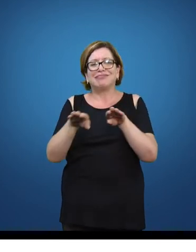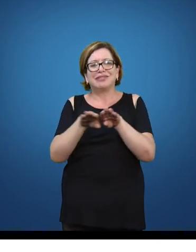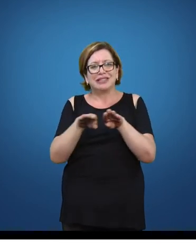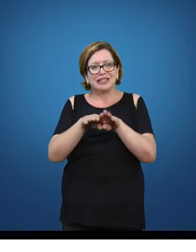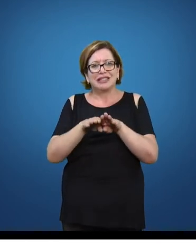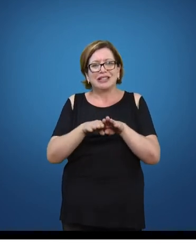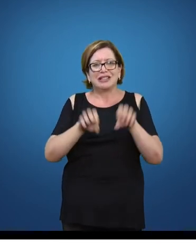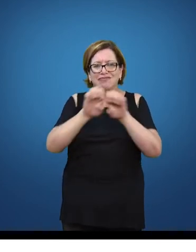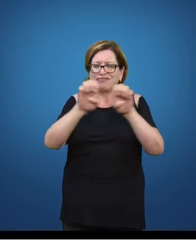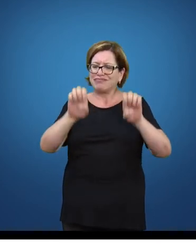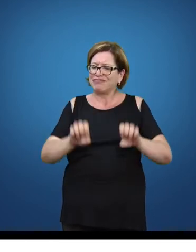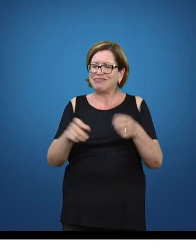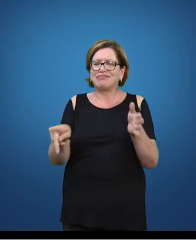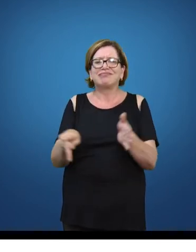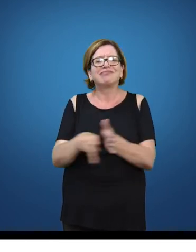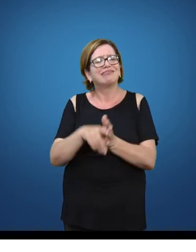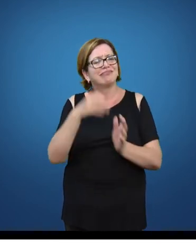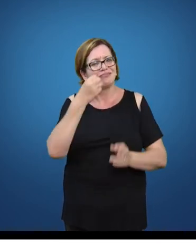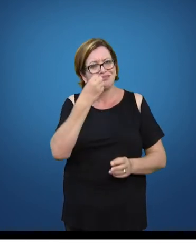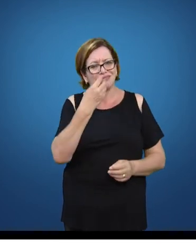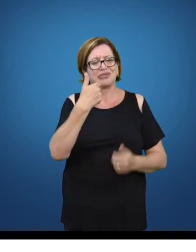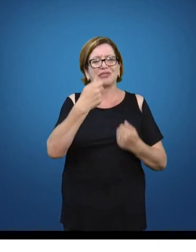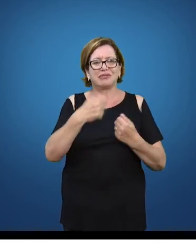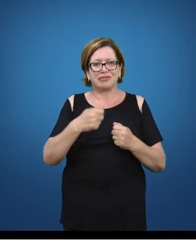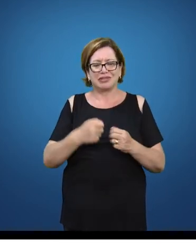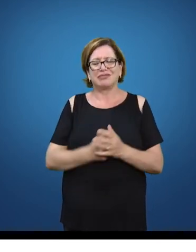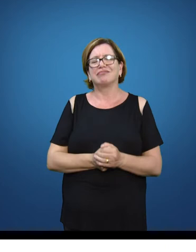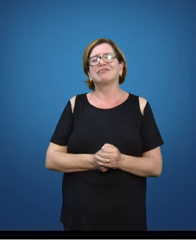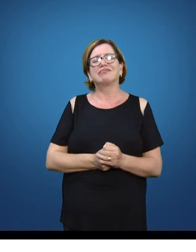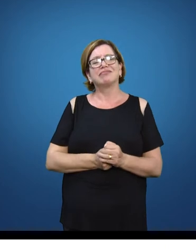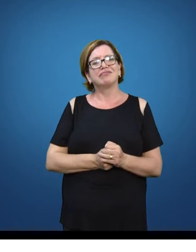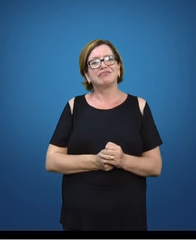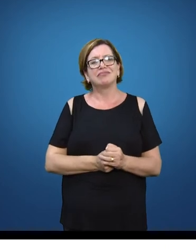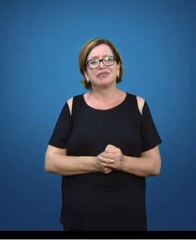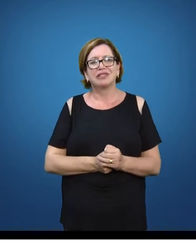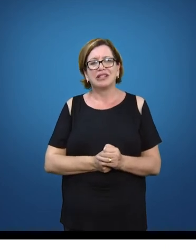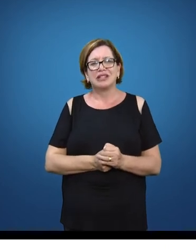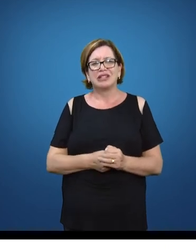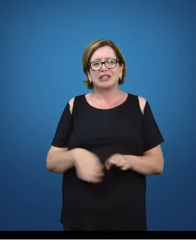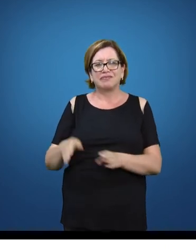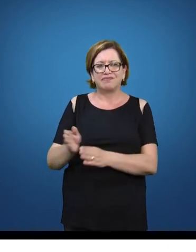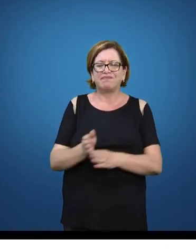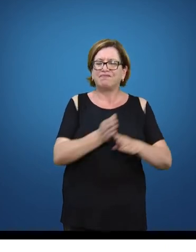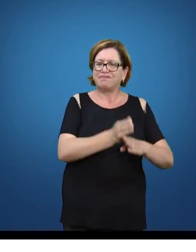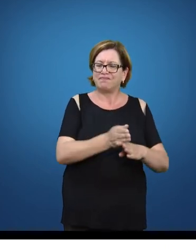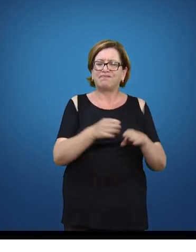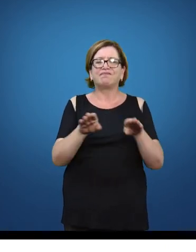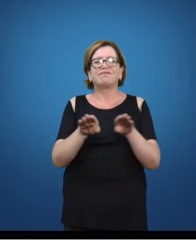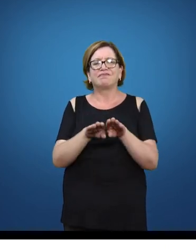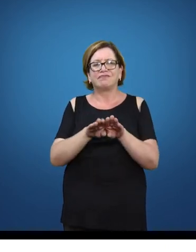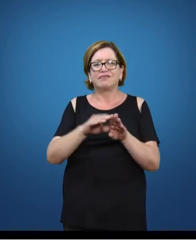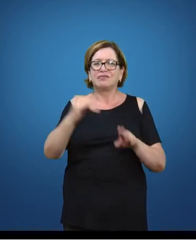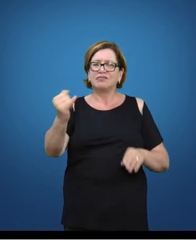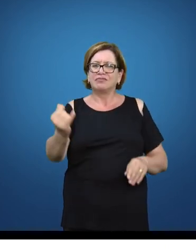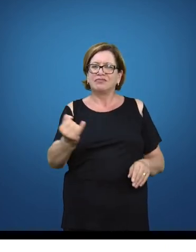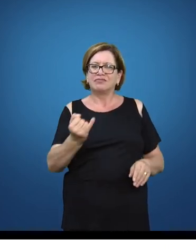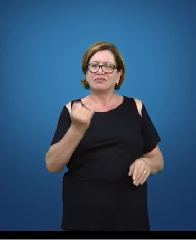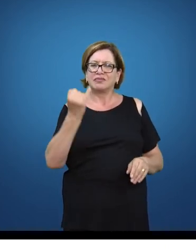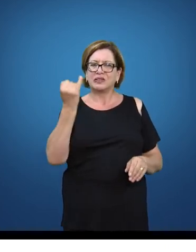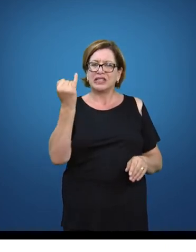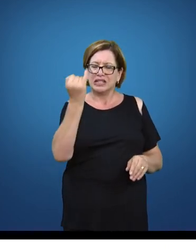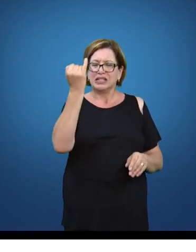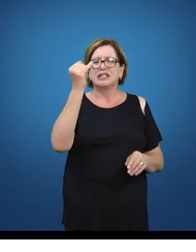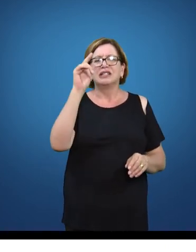estruturais de condições físicas outro ponto importante também no que se